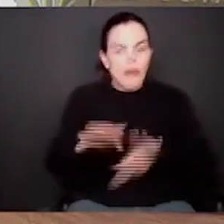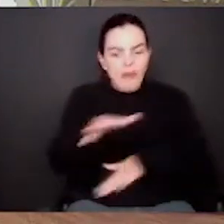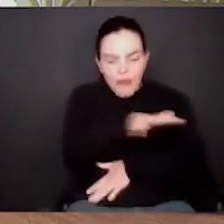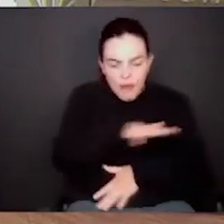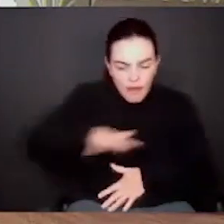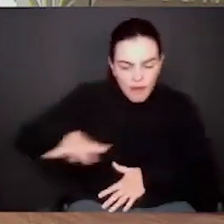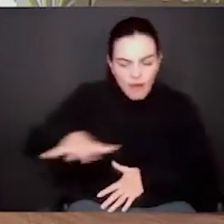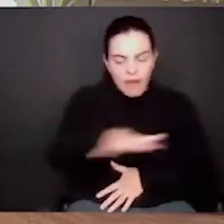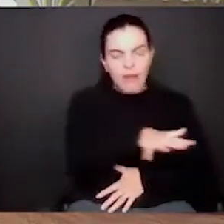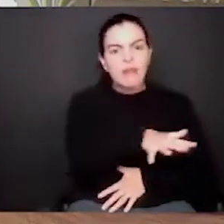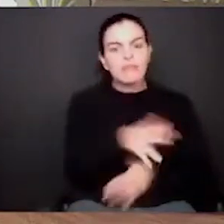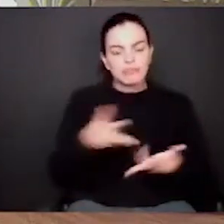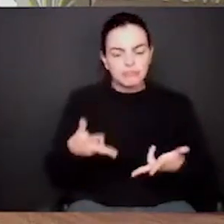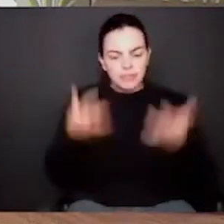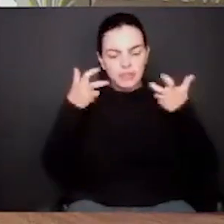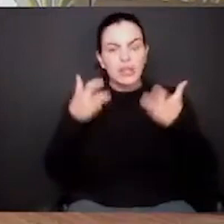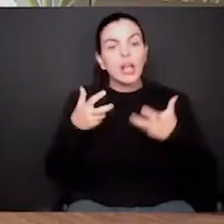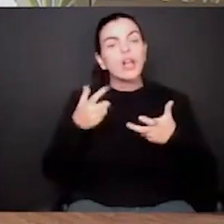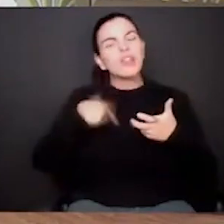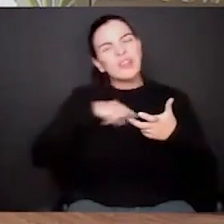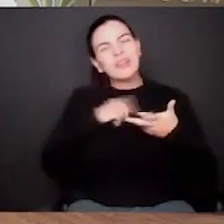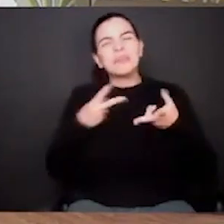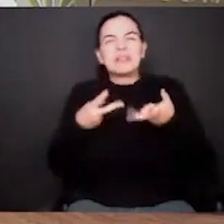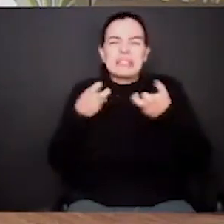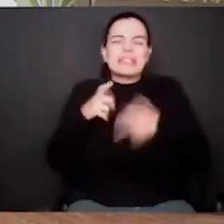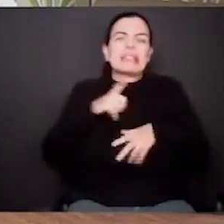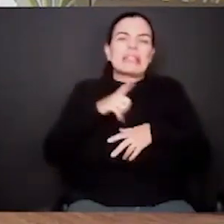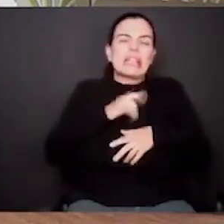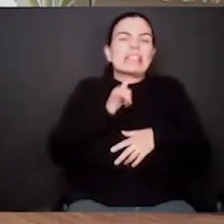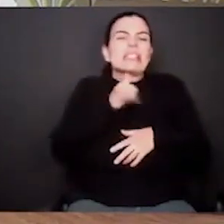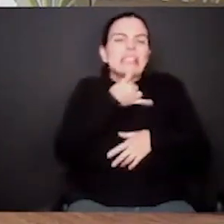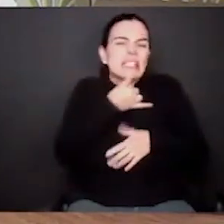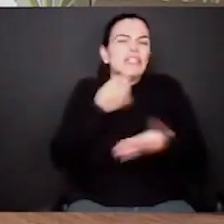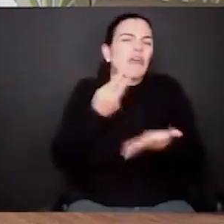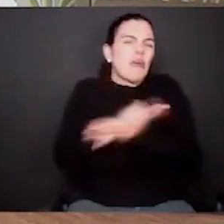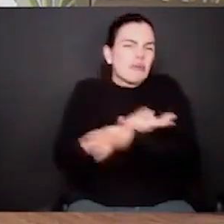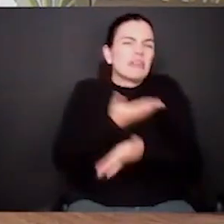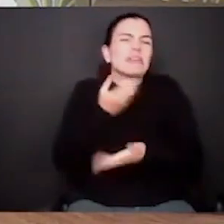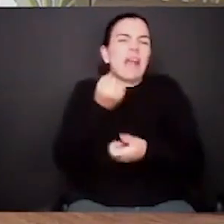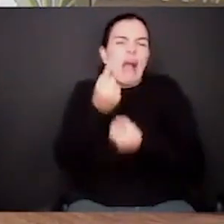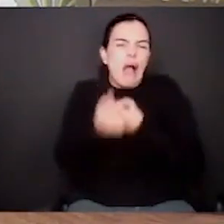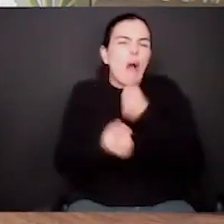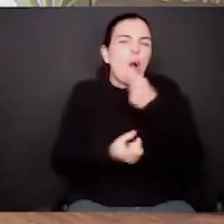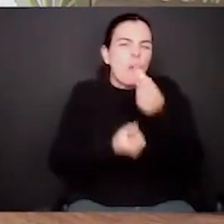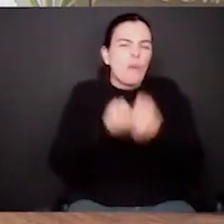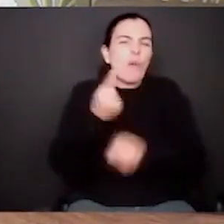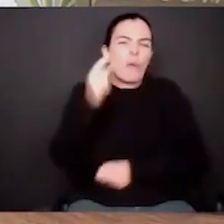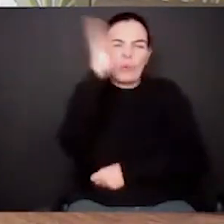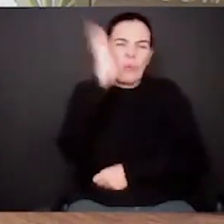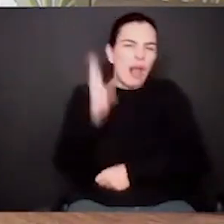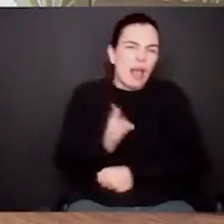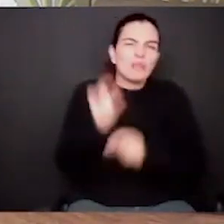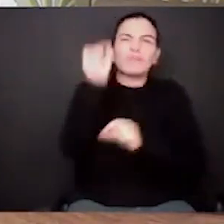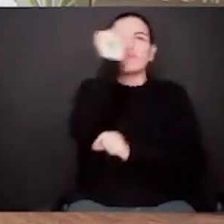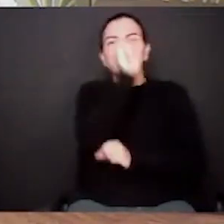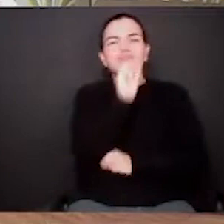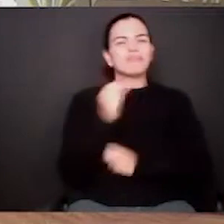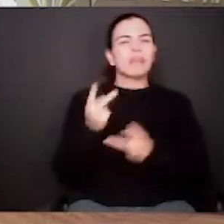episódios tristes acontecerem em ambiente escolar, e aí, mais uma vez, eu